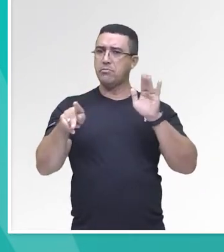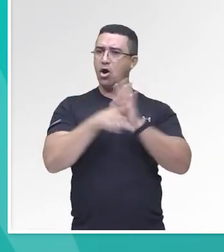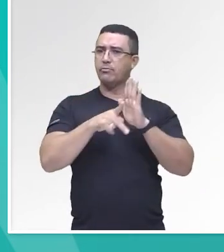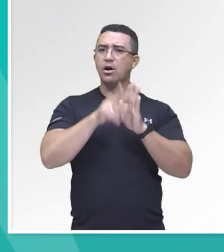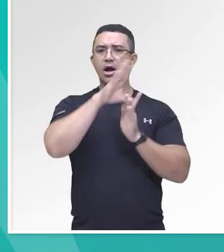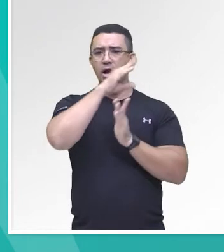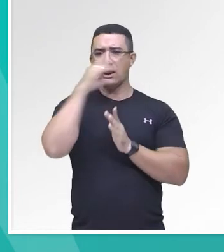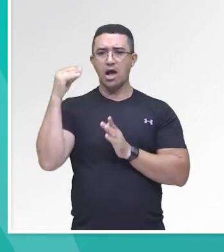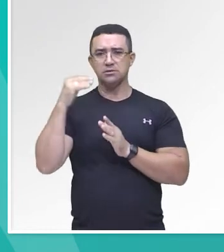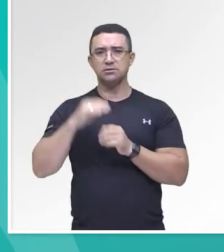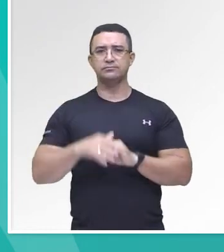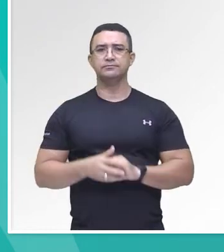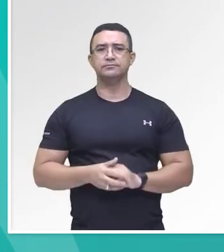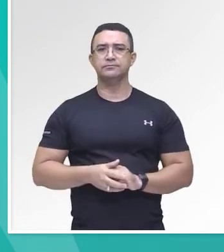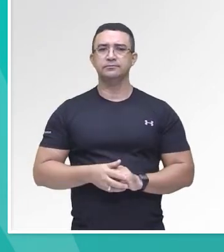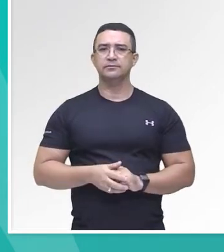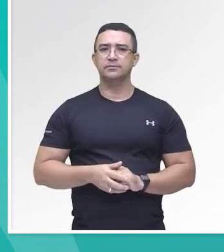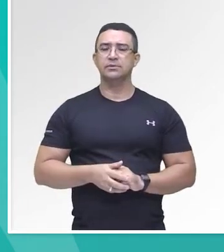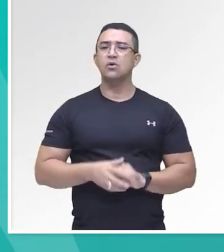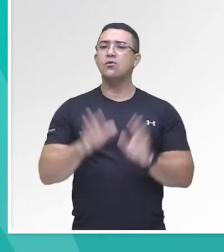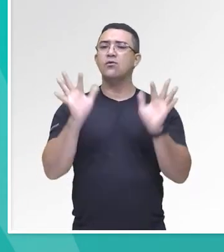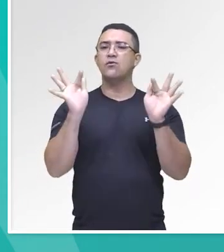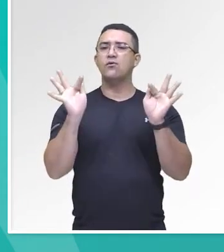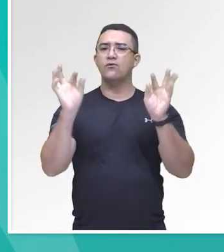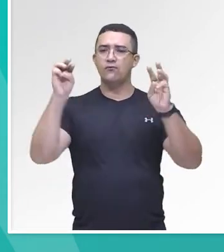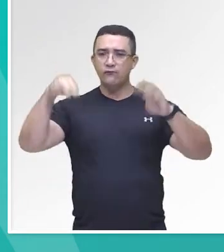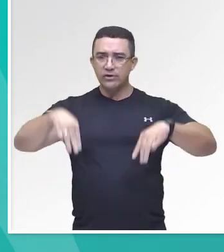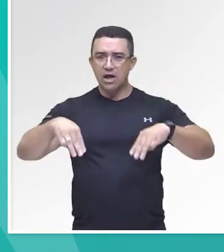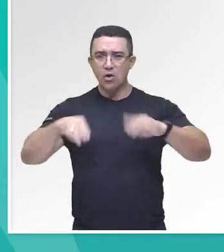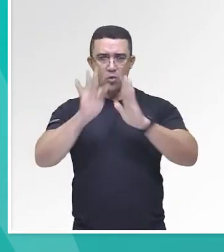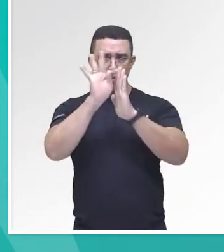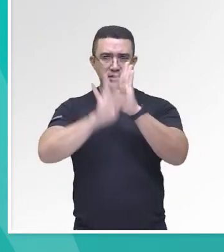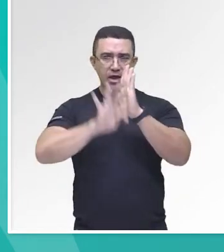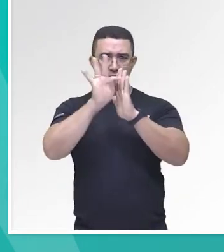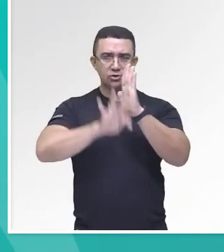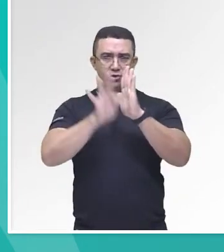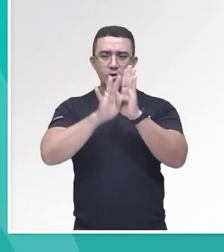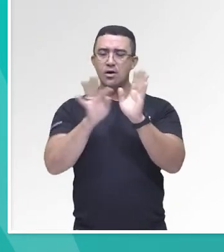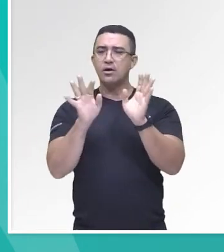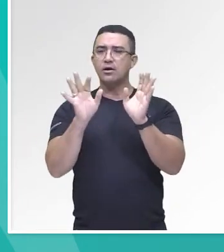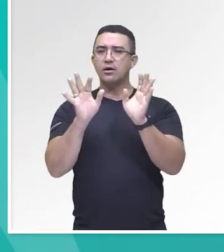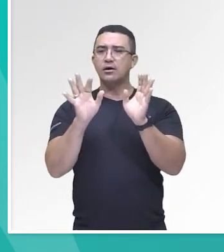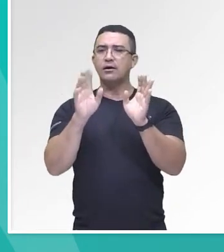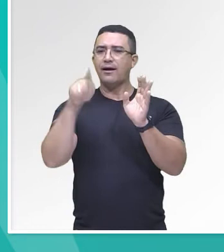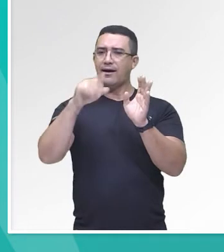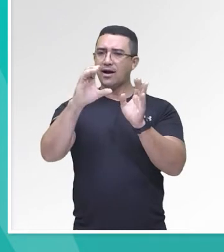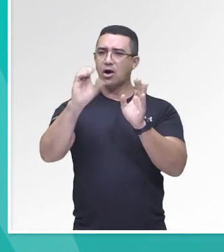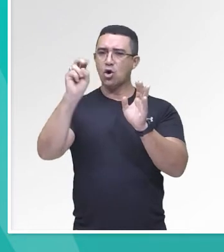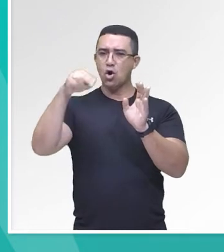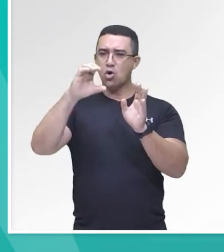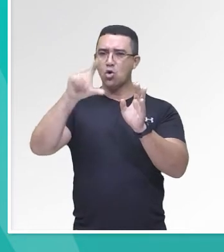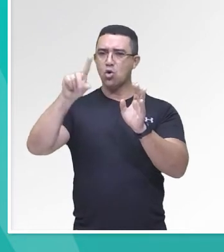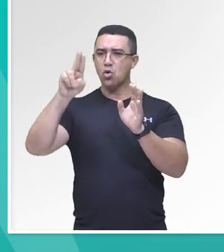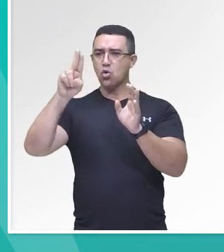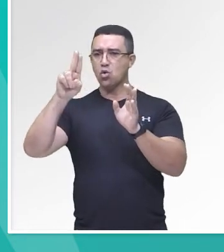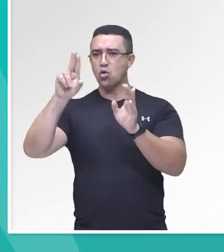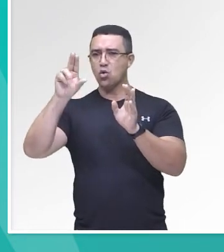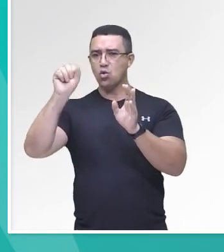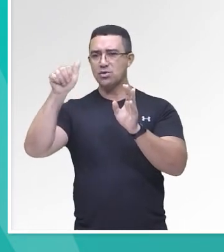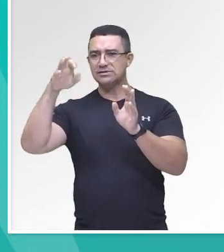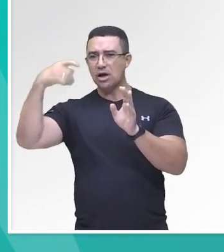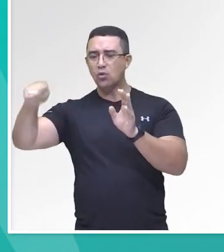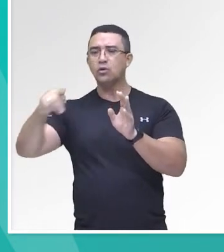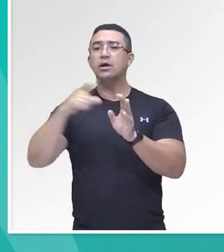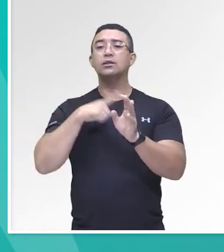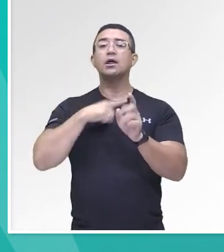Então, percebam que, para finalizar aqui na nossa conclusão, que é também uma proposta de intervenção, a gente tem o